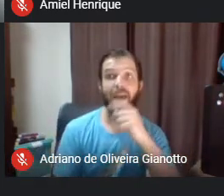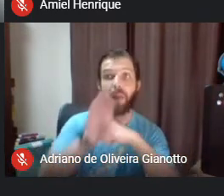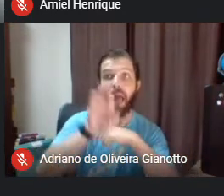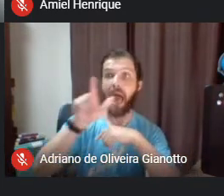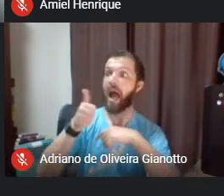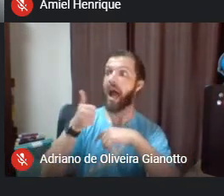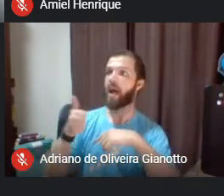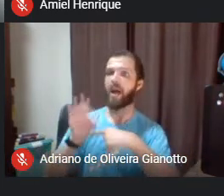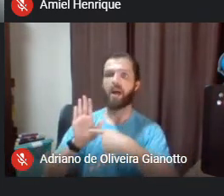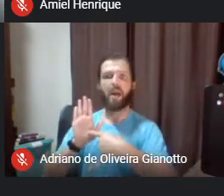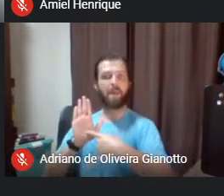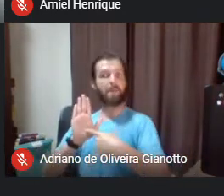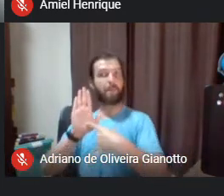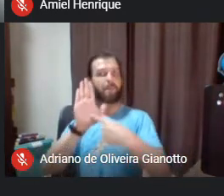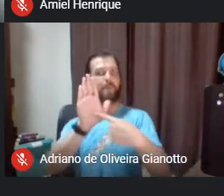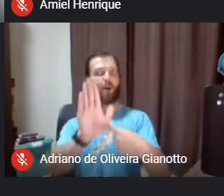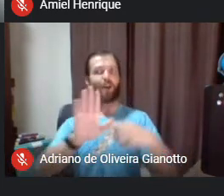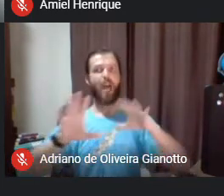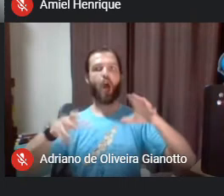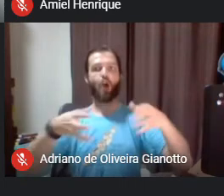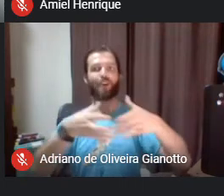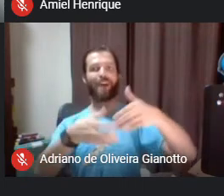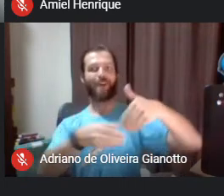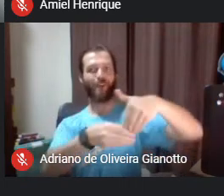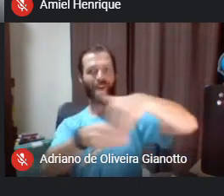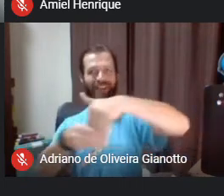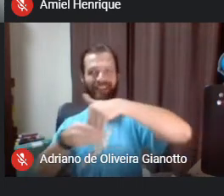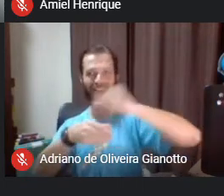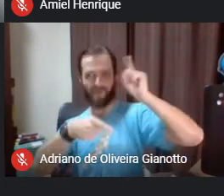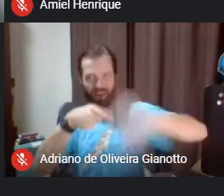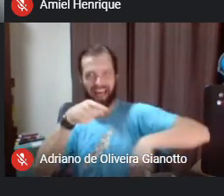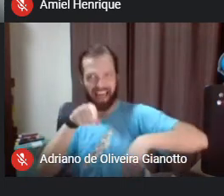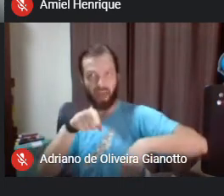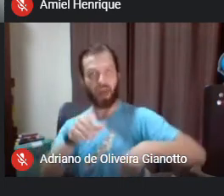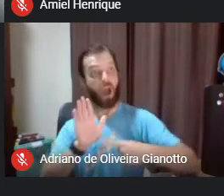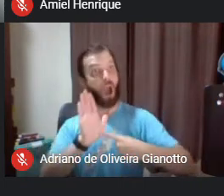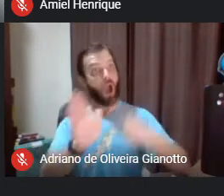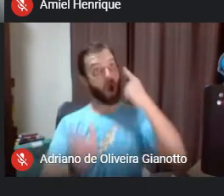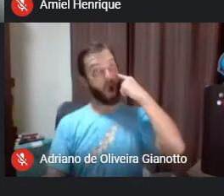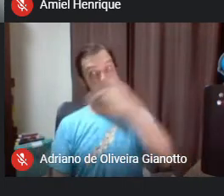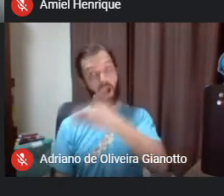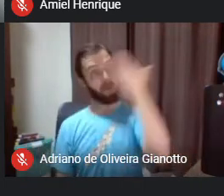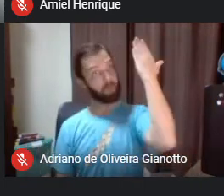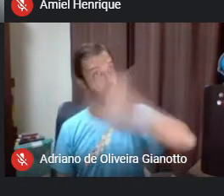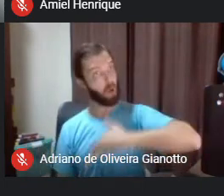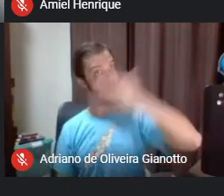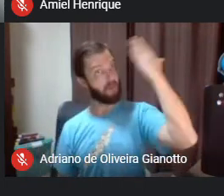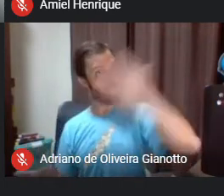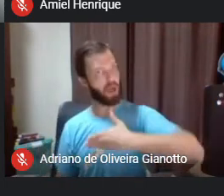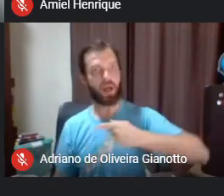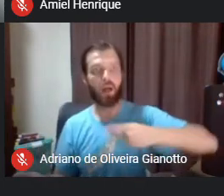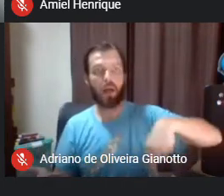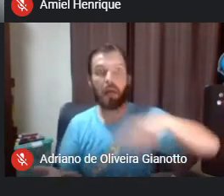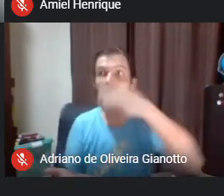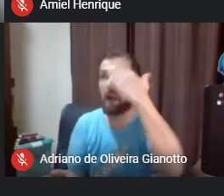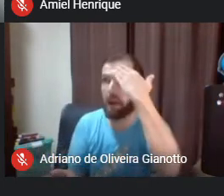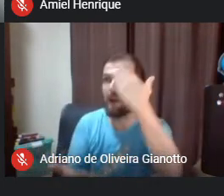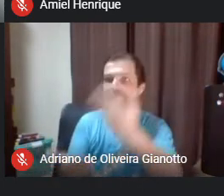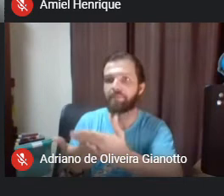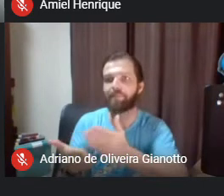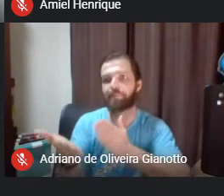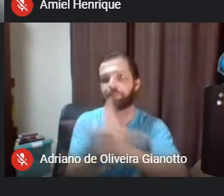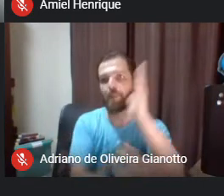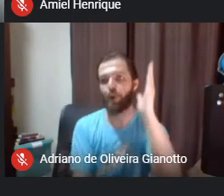só que ela não conseguia identificar a fala. E ele mostrou isso à equipe médica. Né? Falou, olha, isso